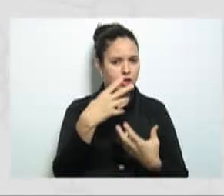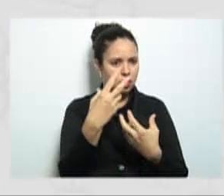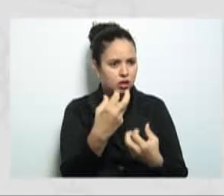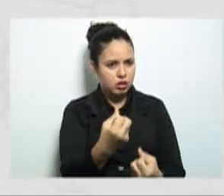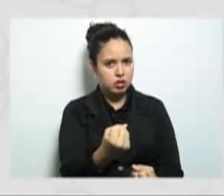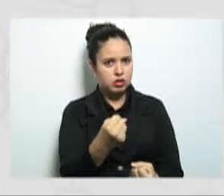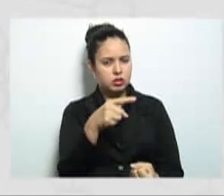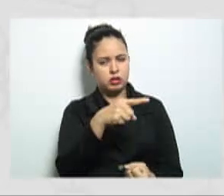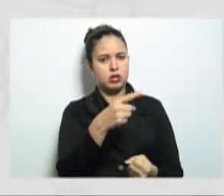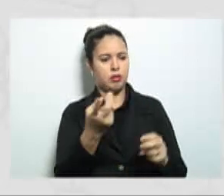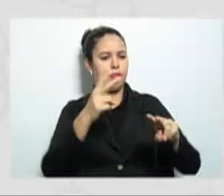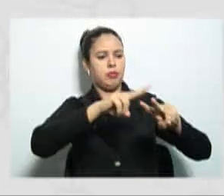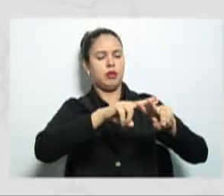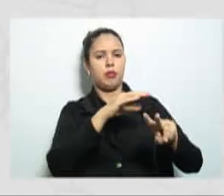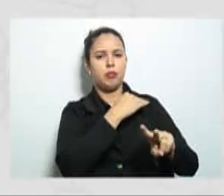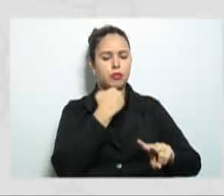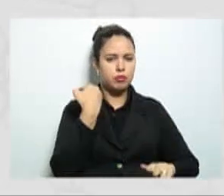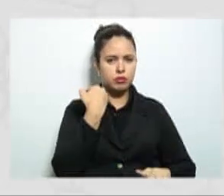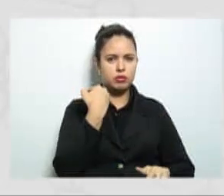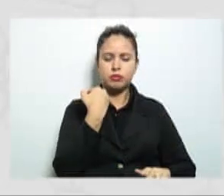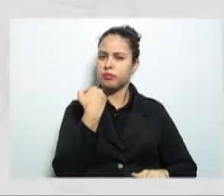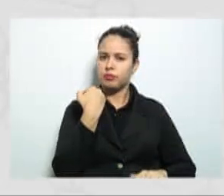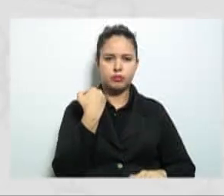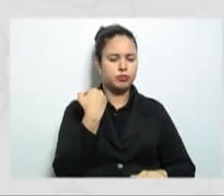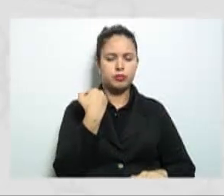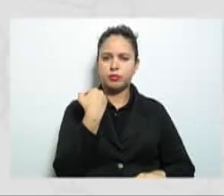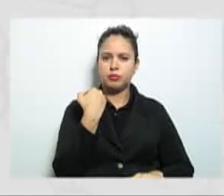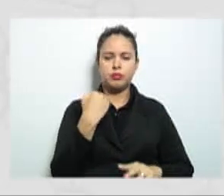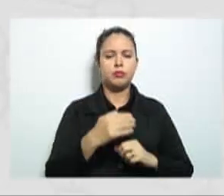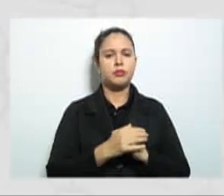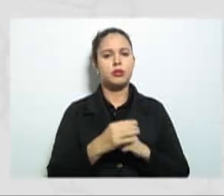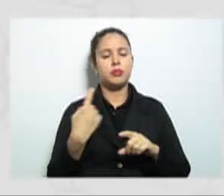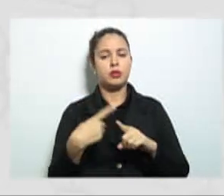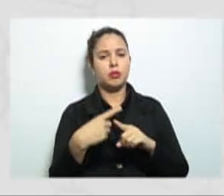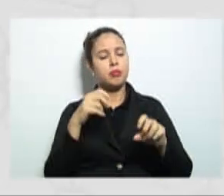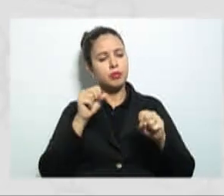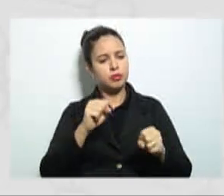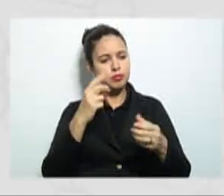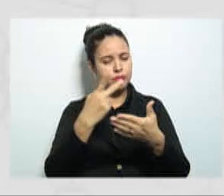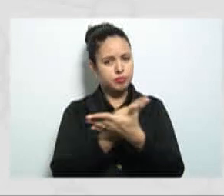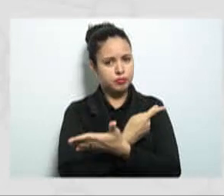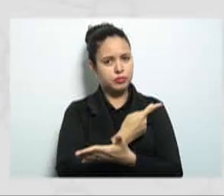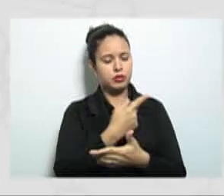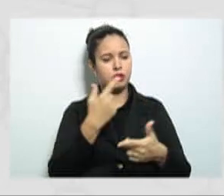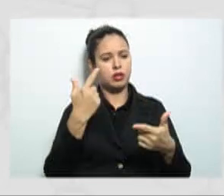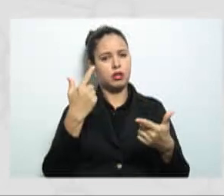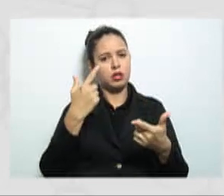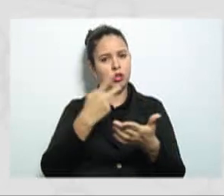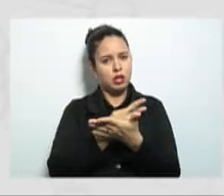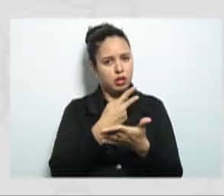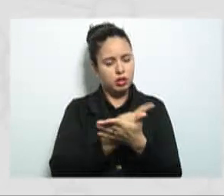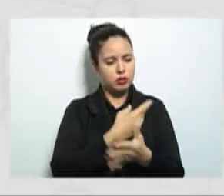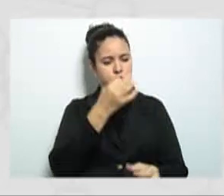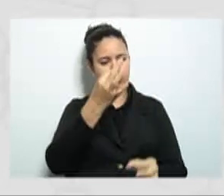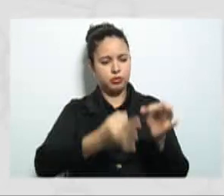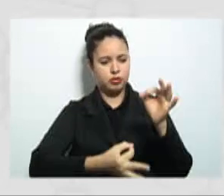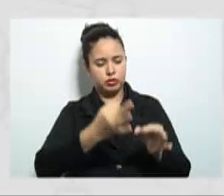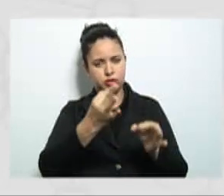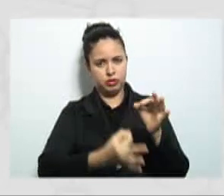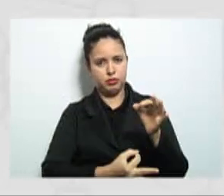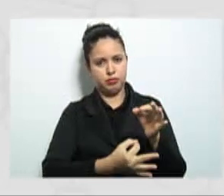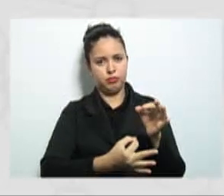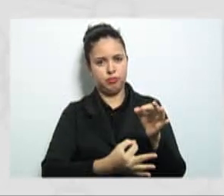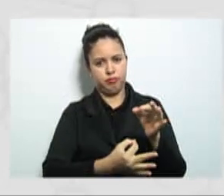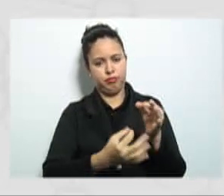que existe sempre a possibilidade de erro jurídico, que no caso seria irreparável. Então aqui eu tenho um